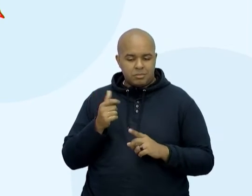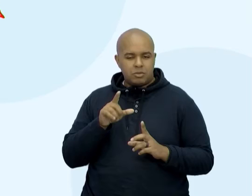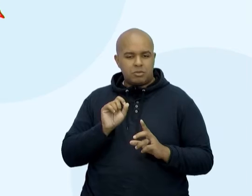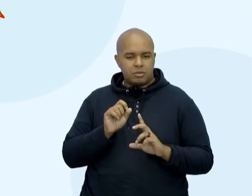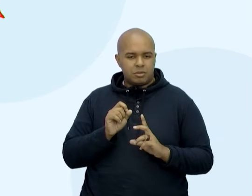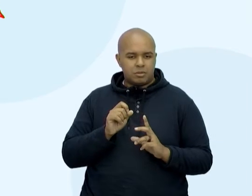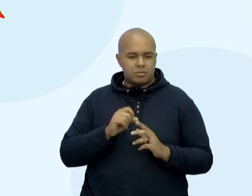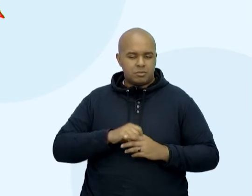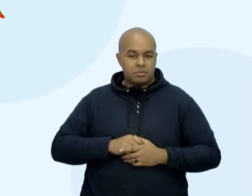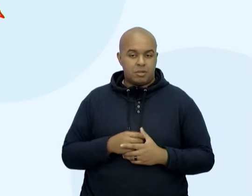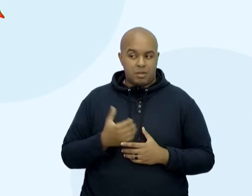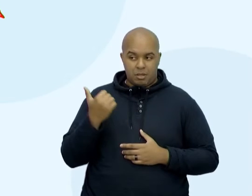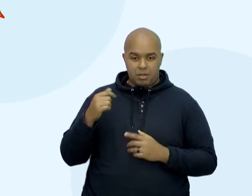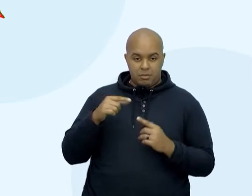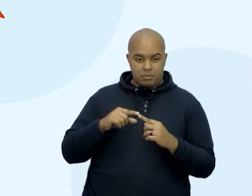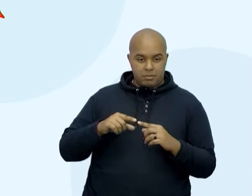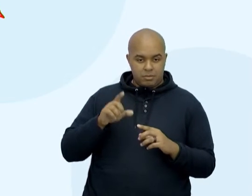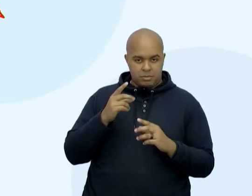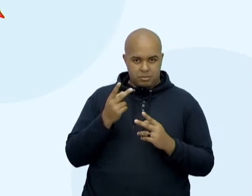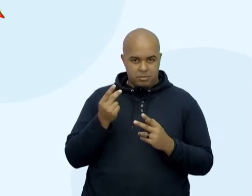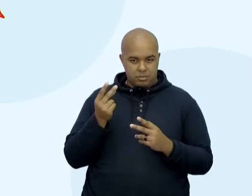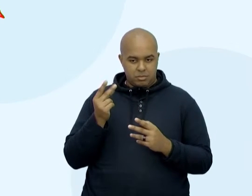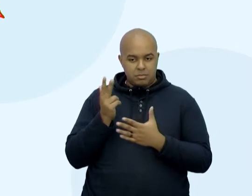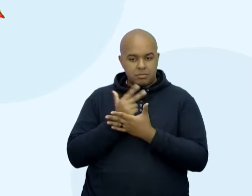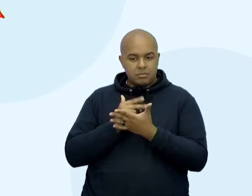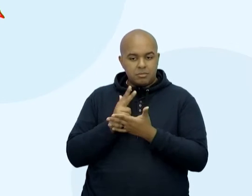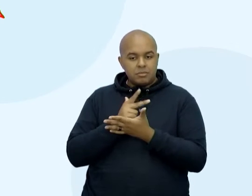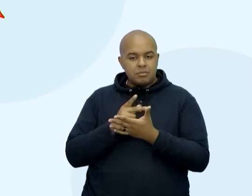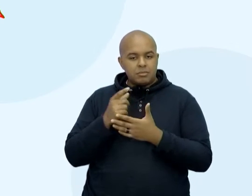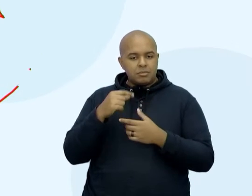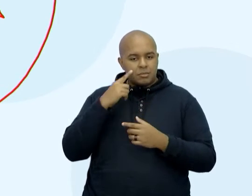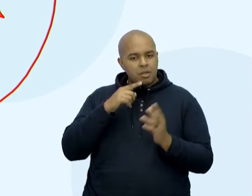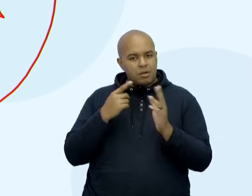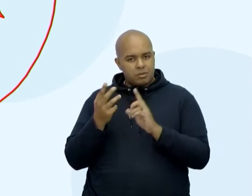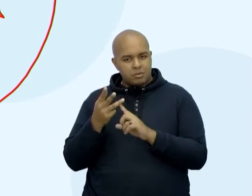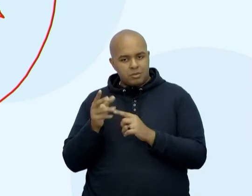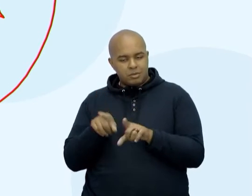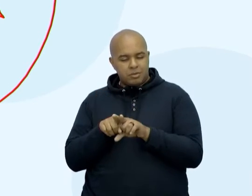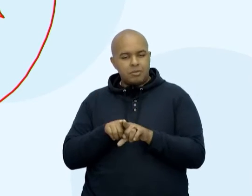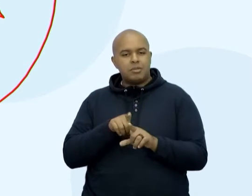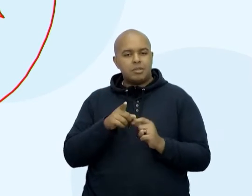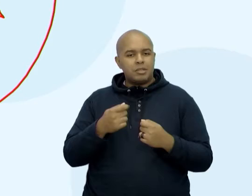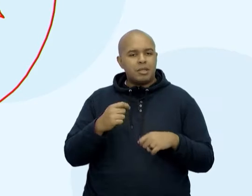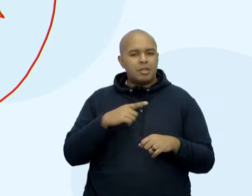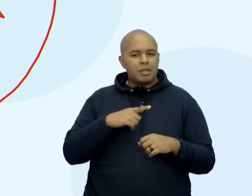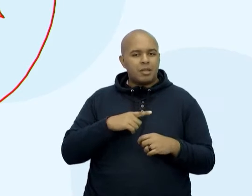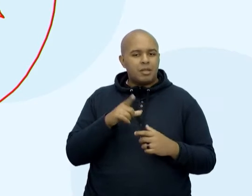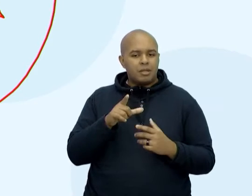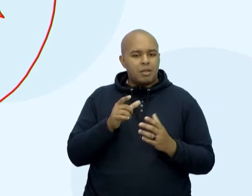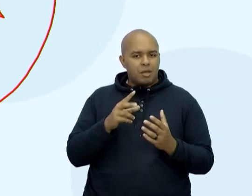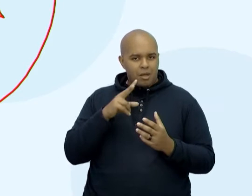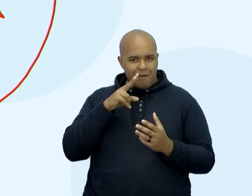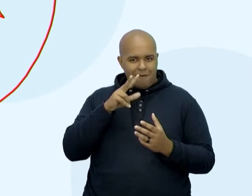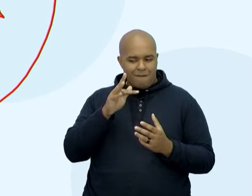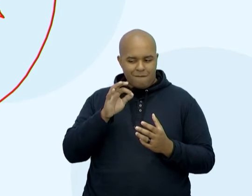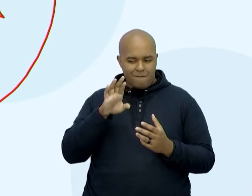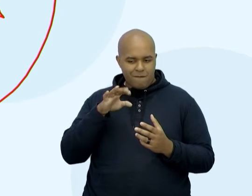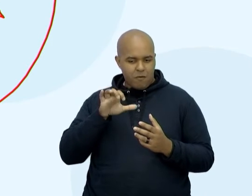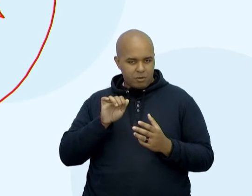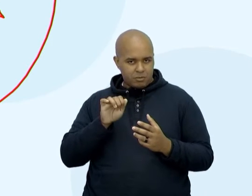que, nessa condição aqui, é necessário, e nessa aqui também, que você tenha a